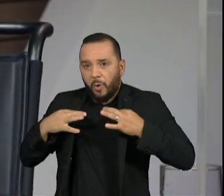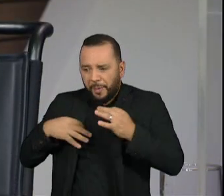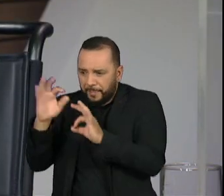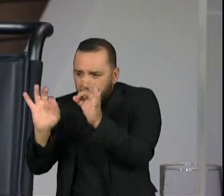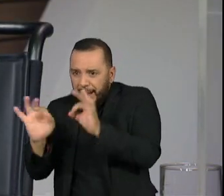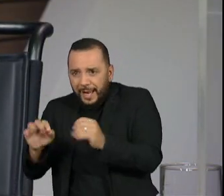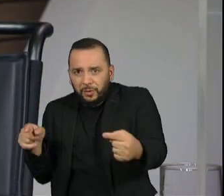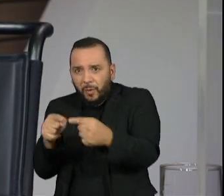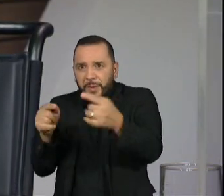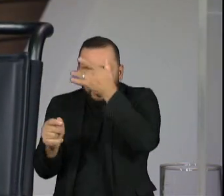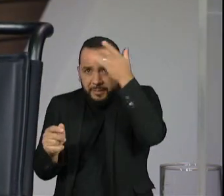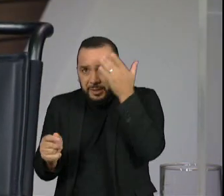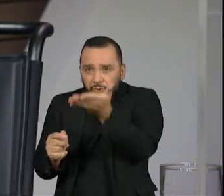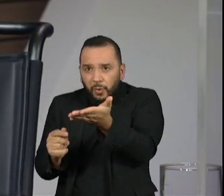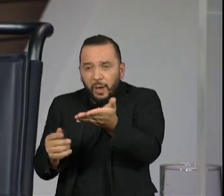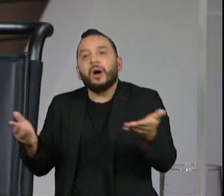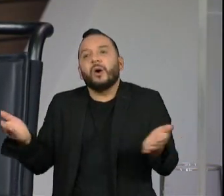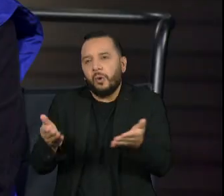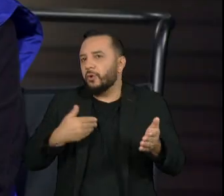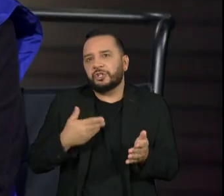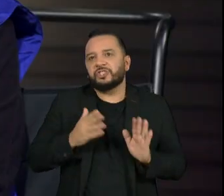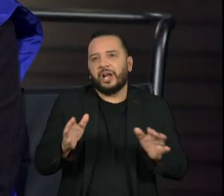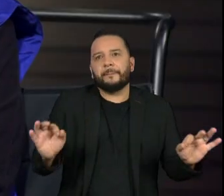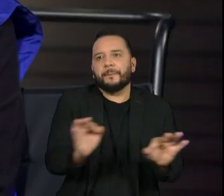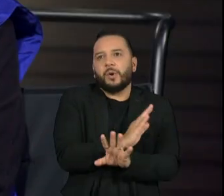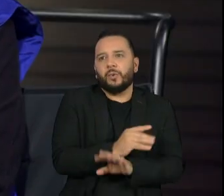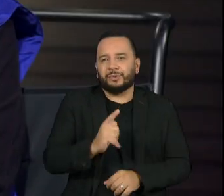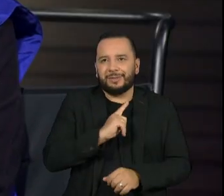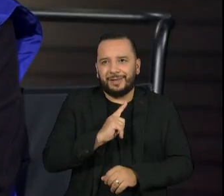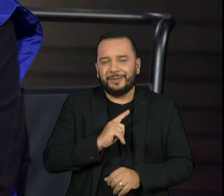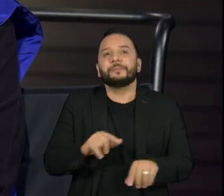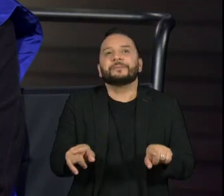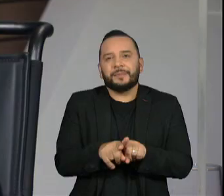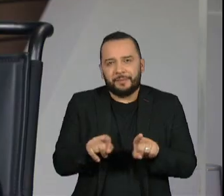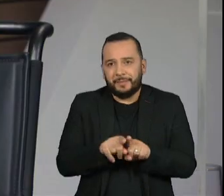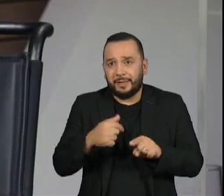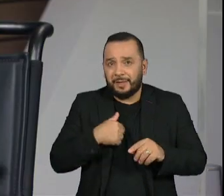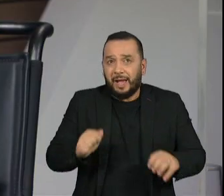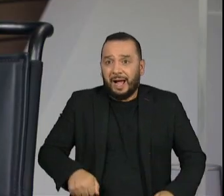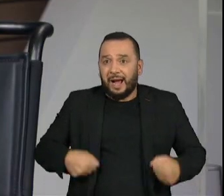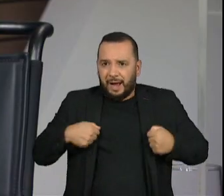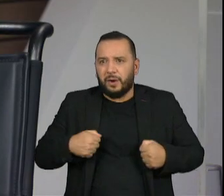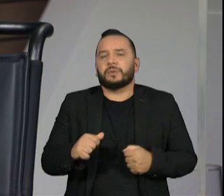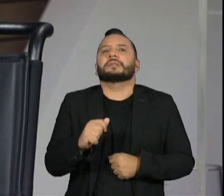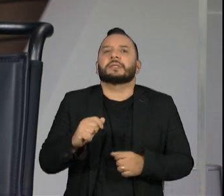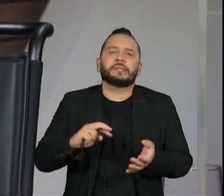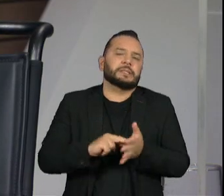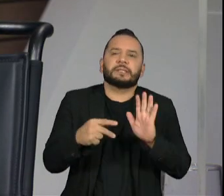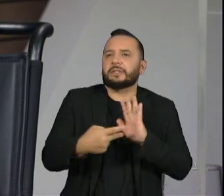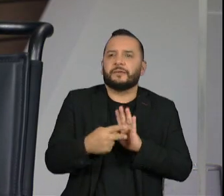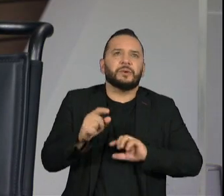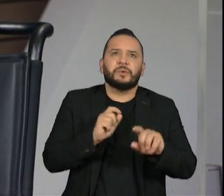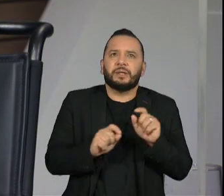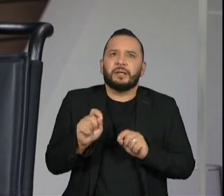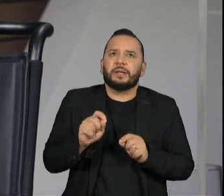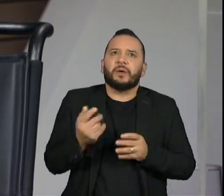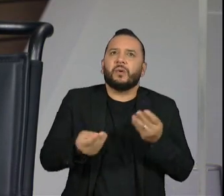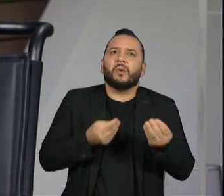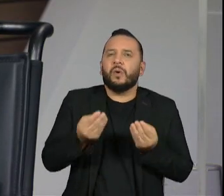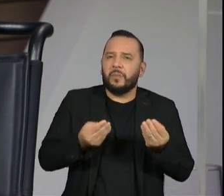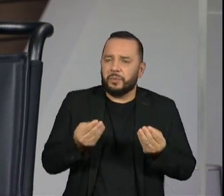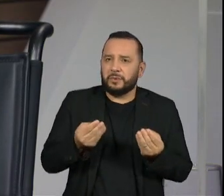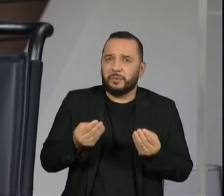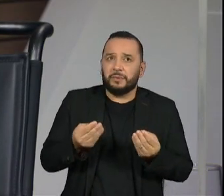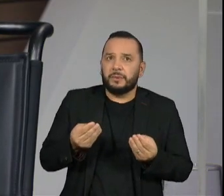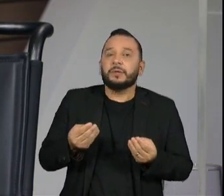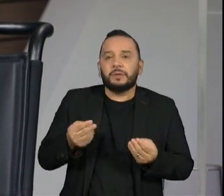nossa subjetividade, né, que a roupa proporciona. A calça passa por isso, passa por esse símbolo que representa a nossa ida